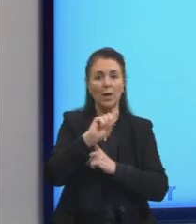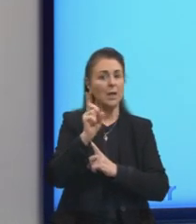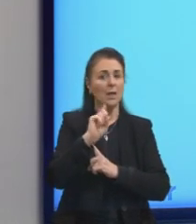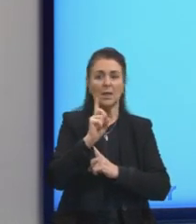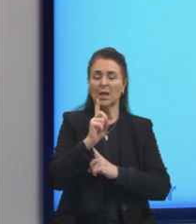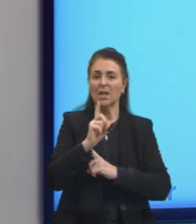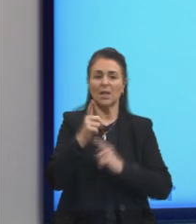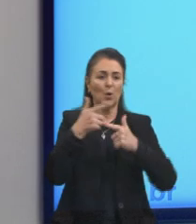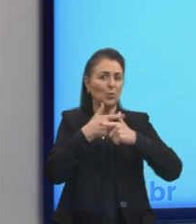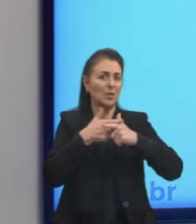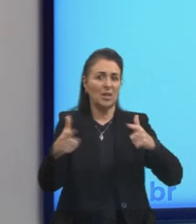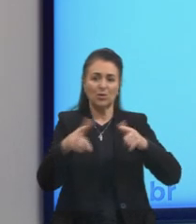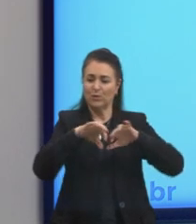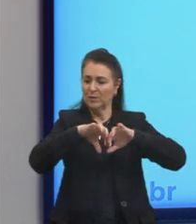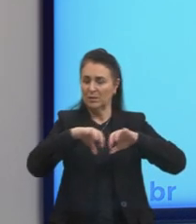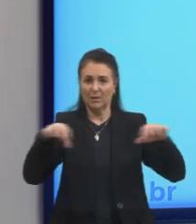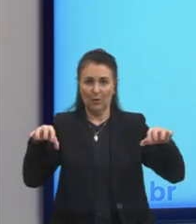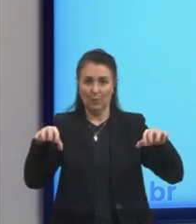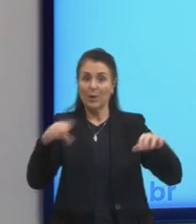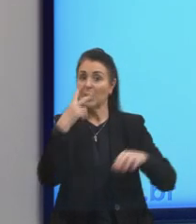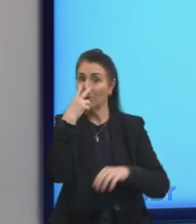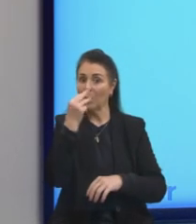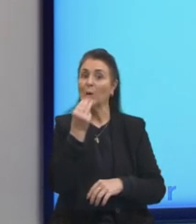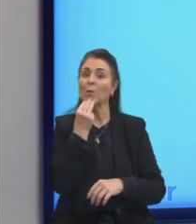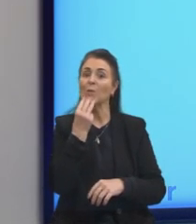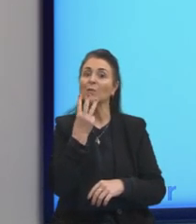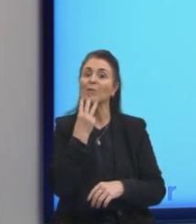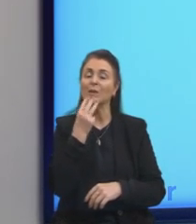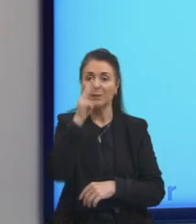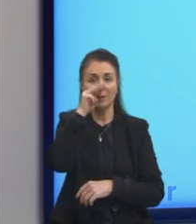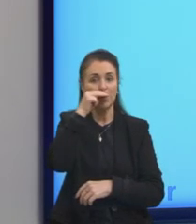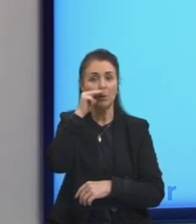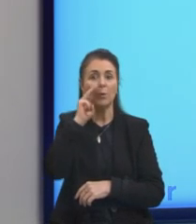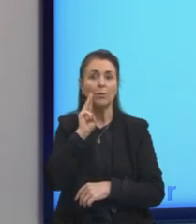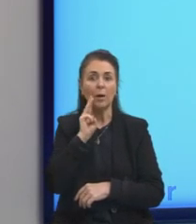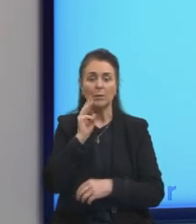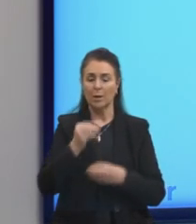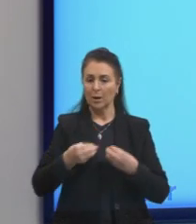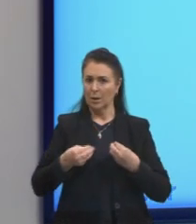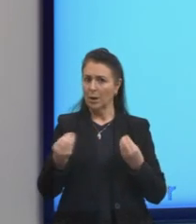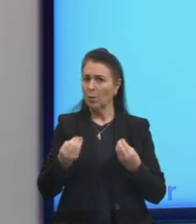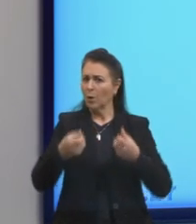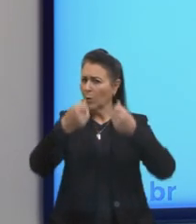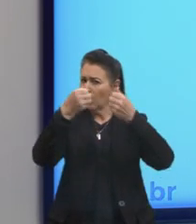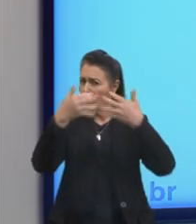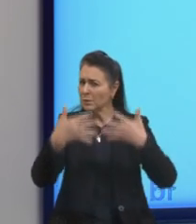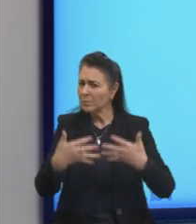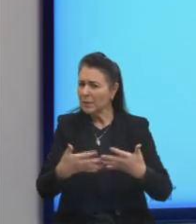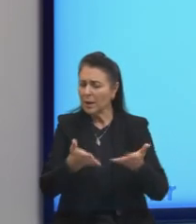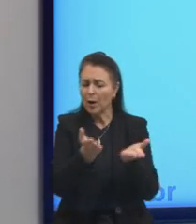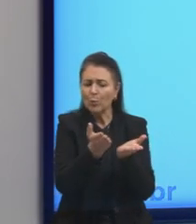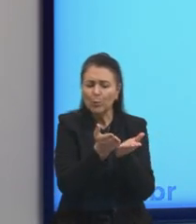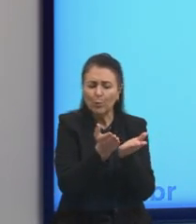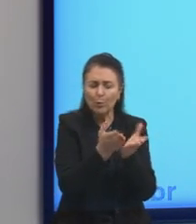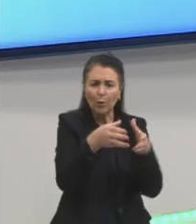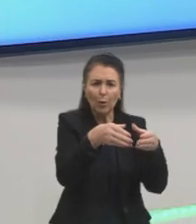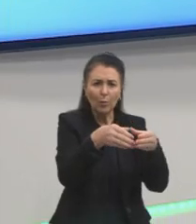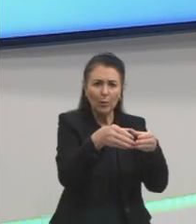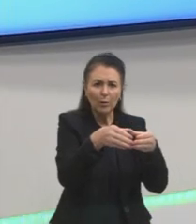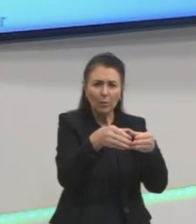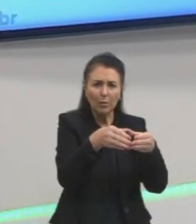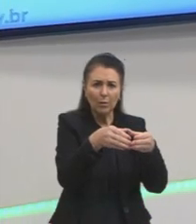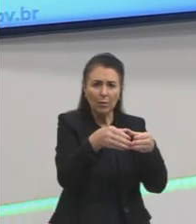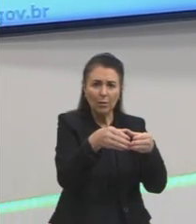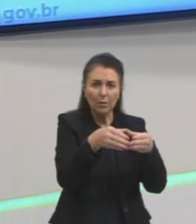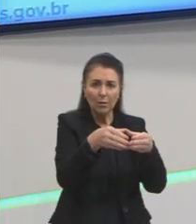discórdia como ver o Marcos e o Marcos verde e como fica os pobres aqui no no do Cai por quê que existem pobres